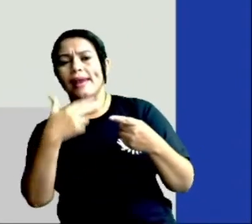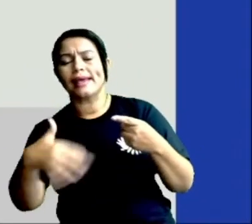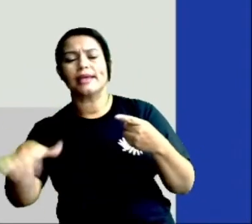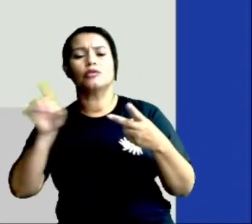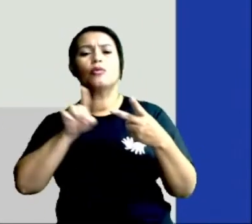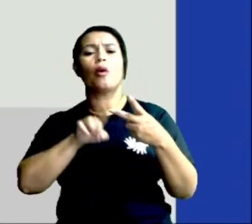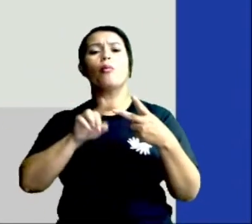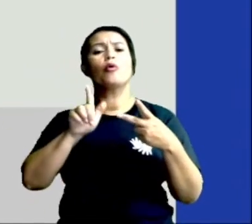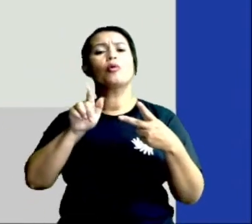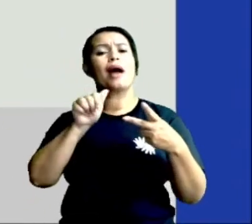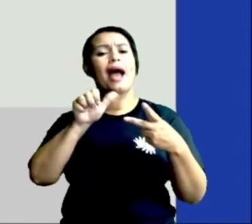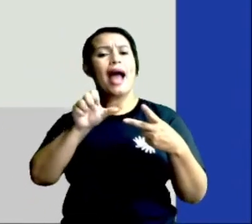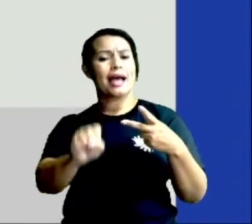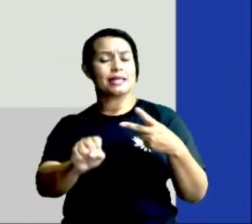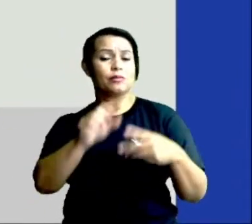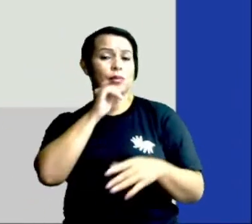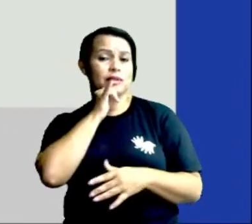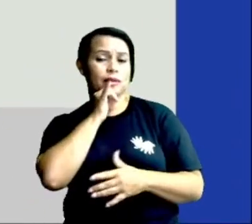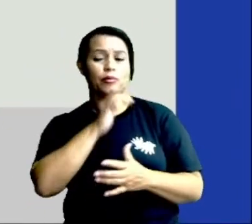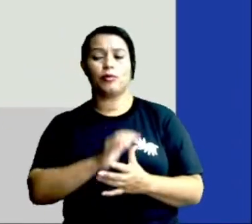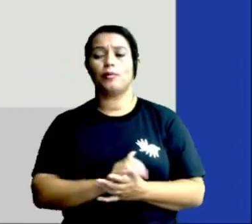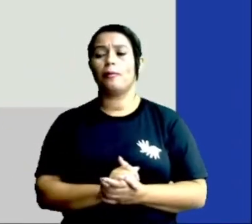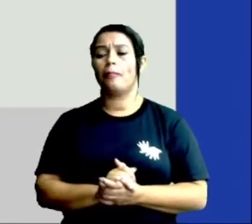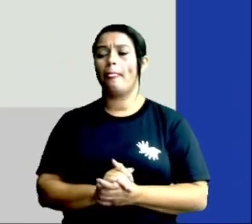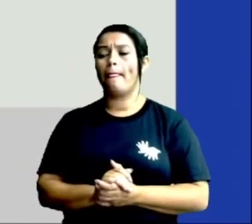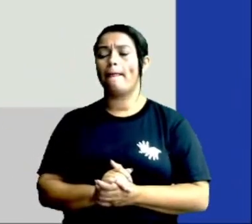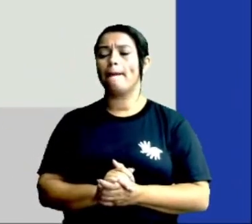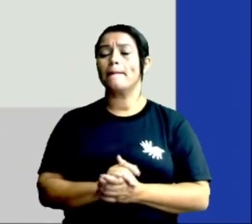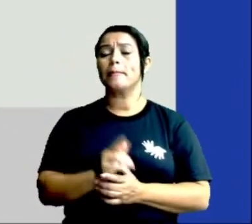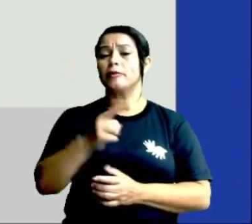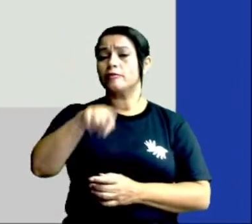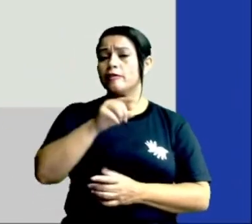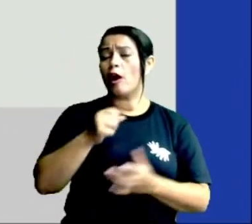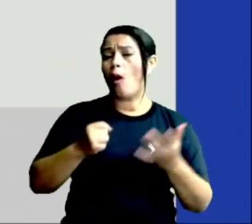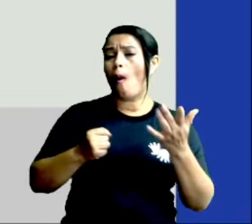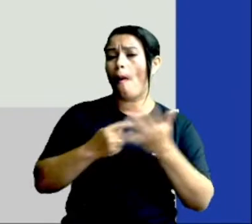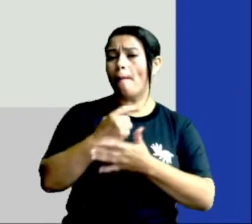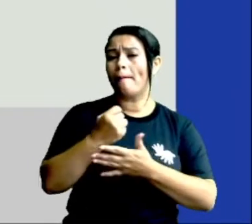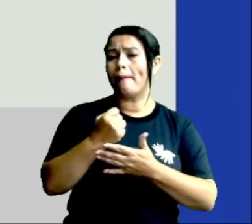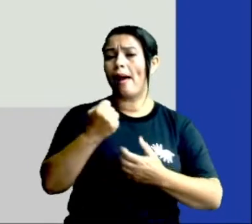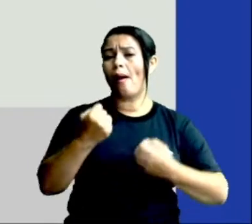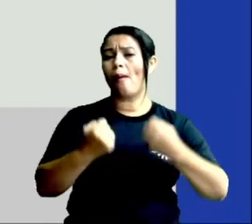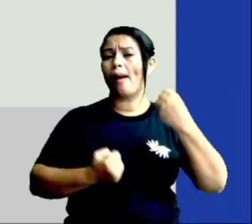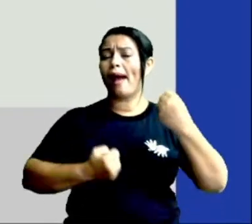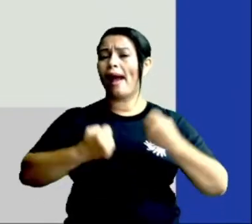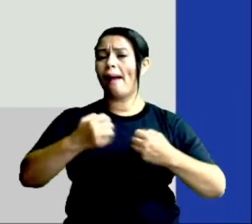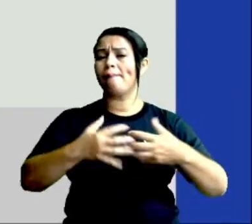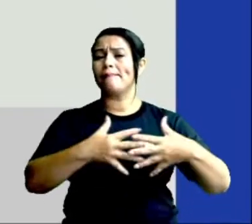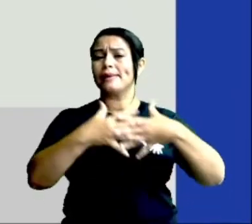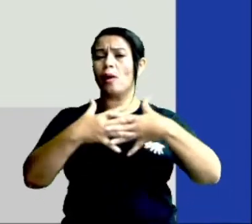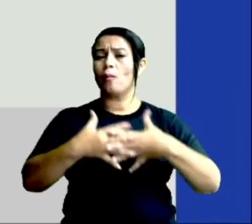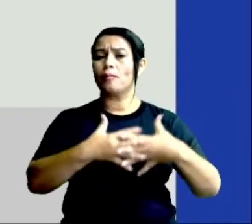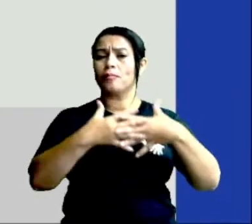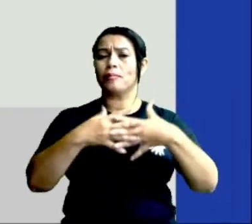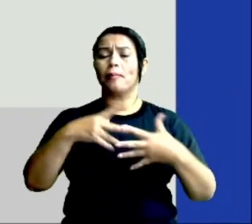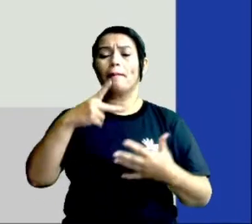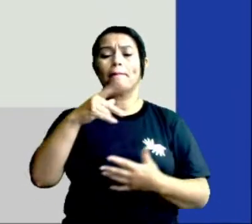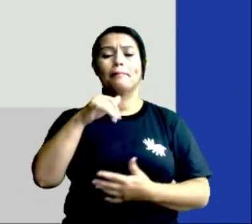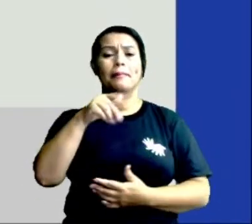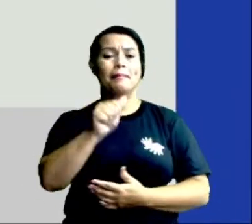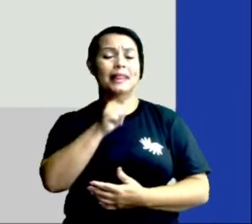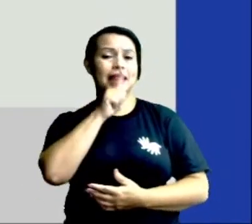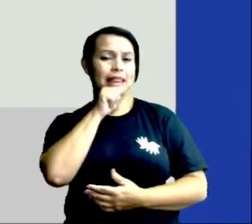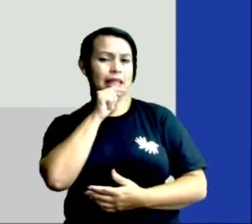gás. Exemplo. Quando você vai comprar um caminhão-pipa de água potável, deve